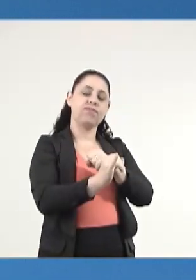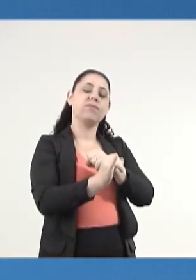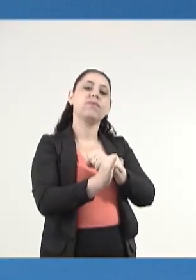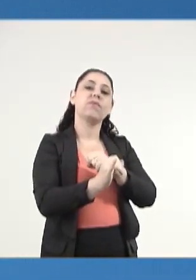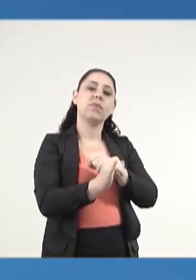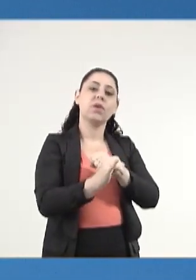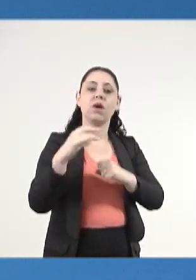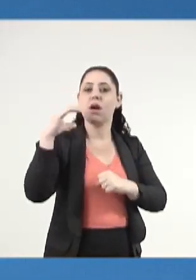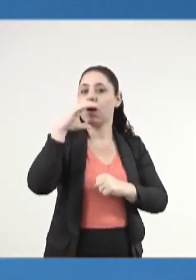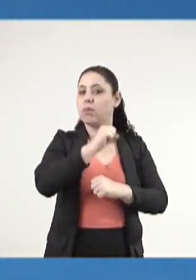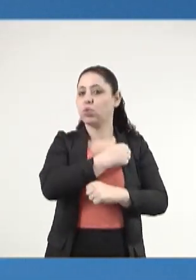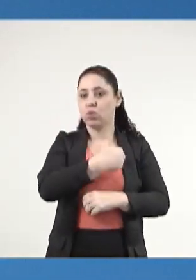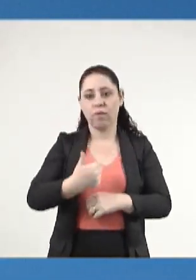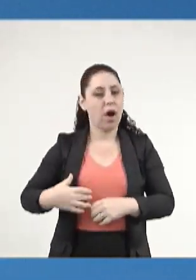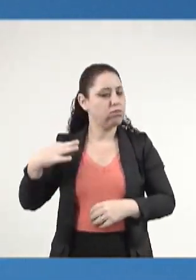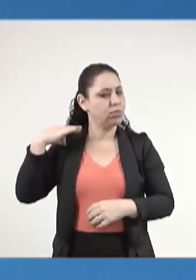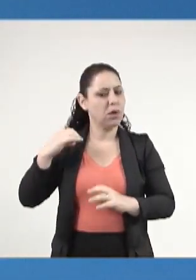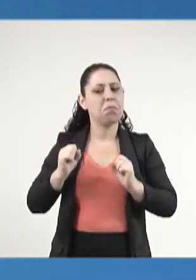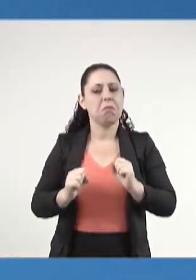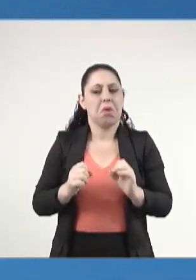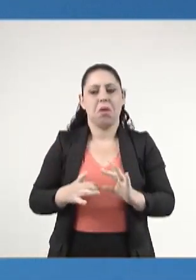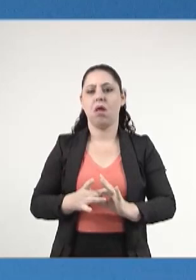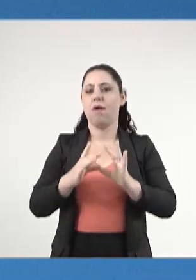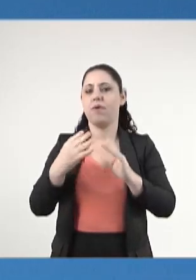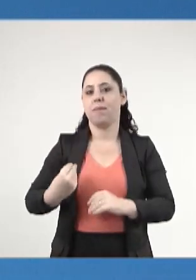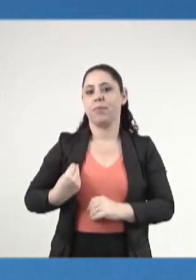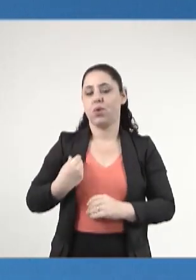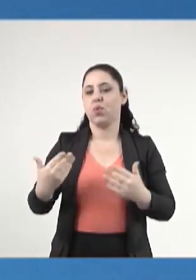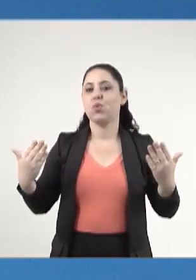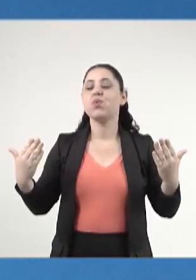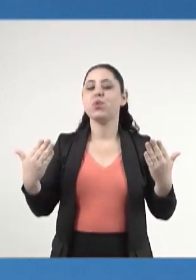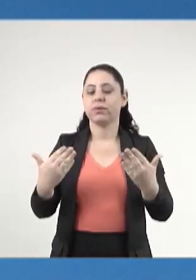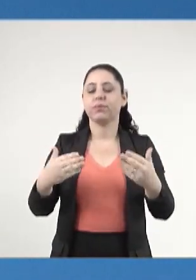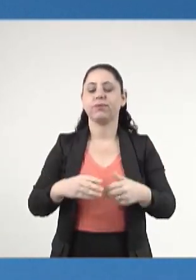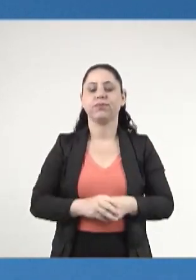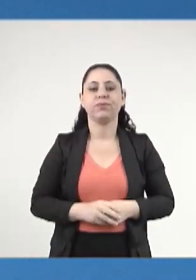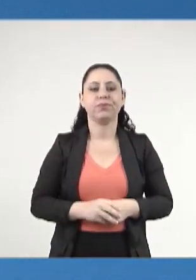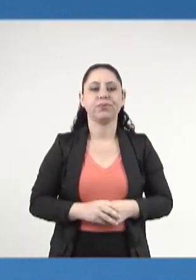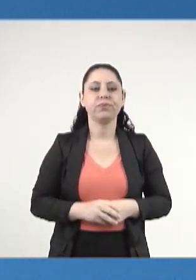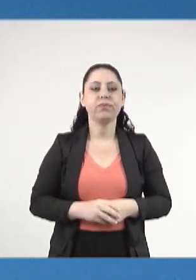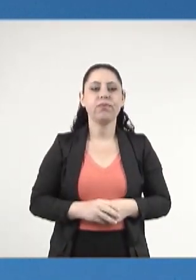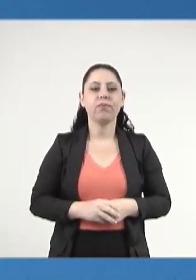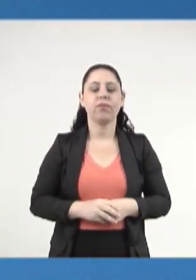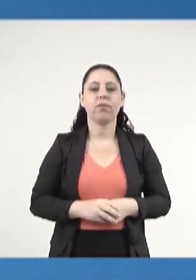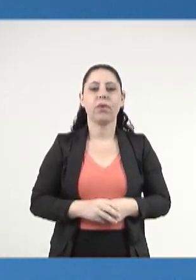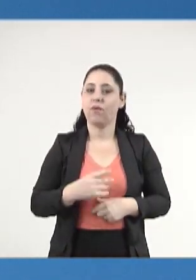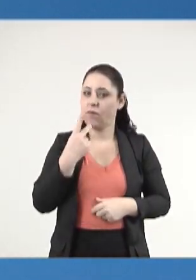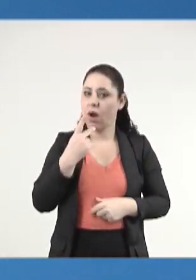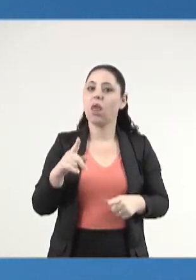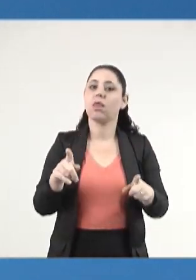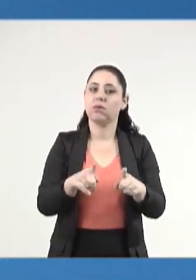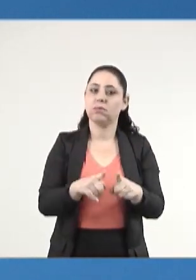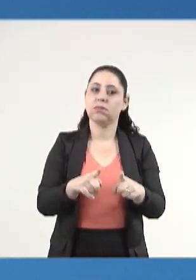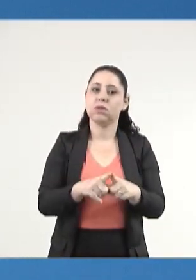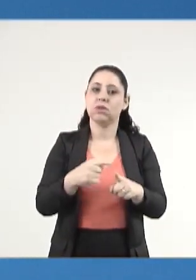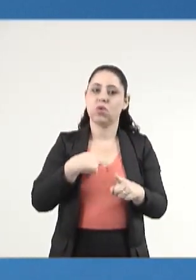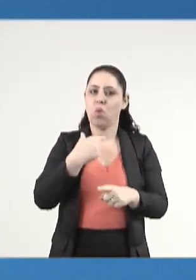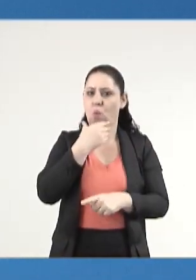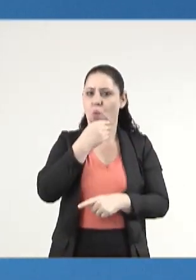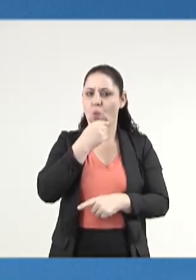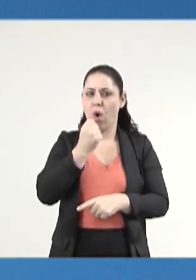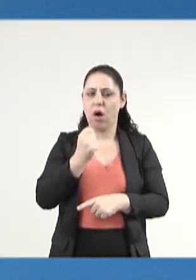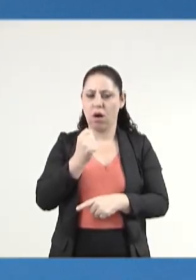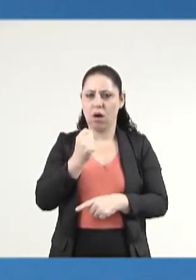prontamente botou o governo à disposição e que se fará presente hoje. Quero, por fim, dizer a Vossa Excelência que sou um homem